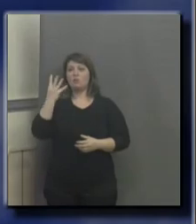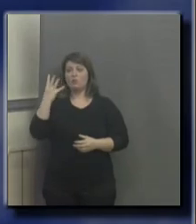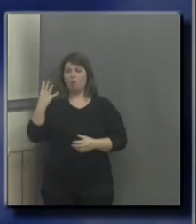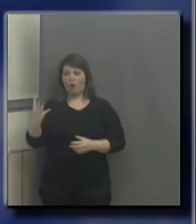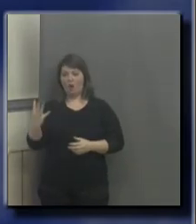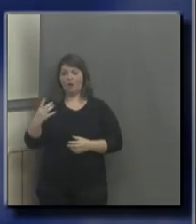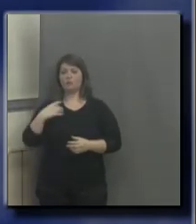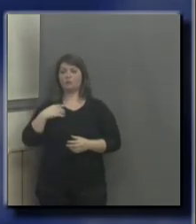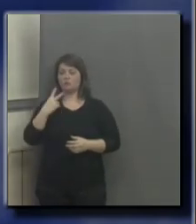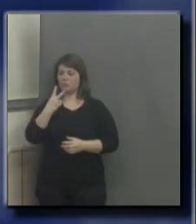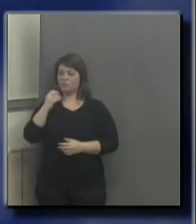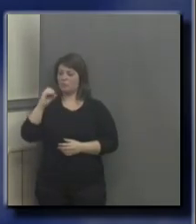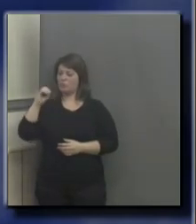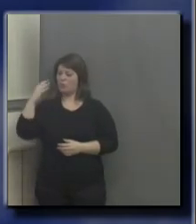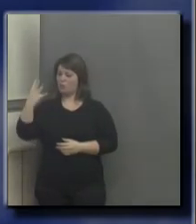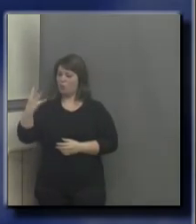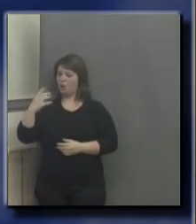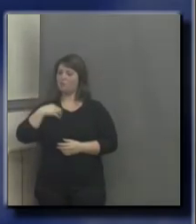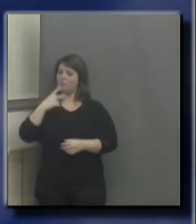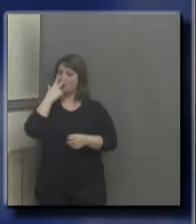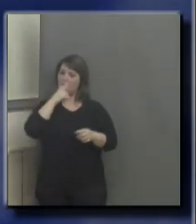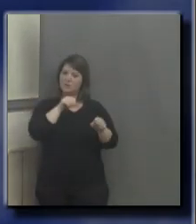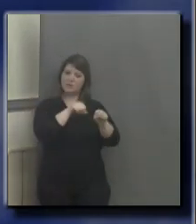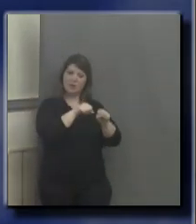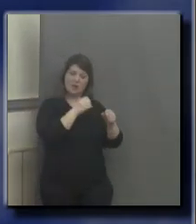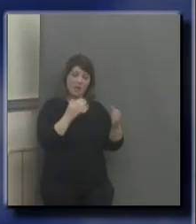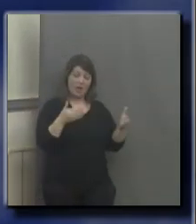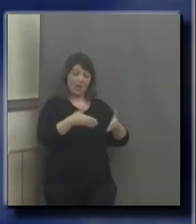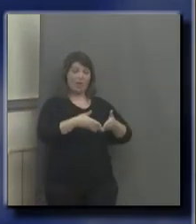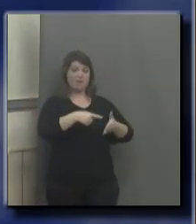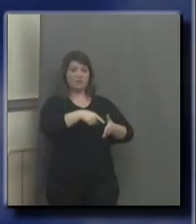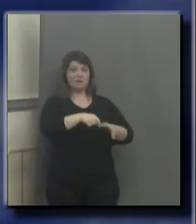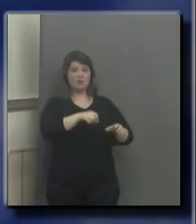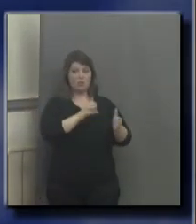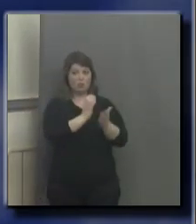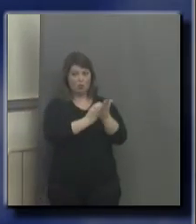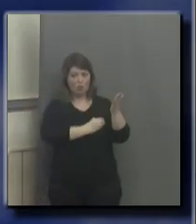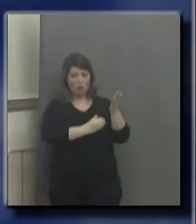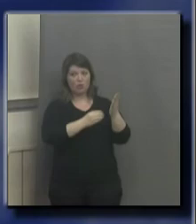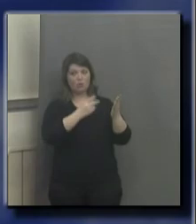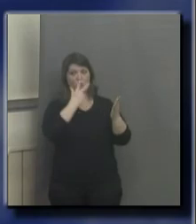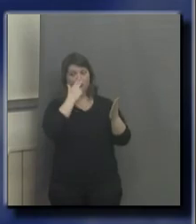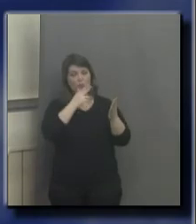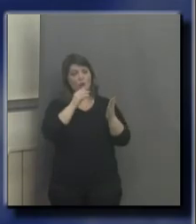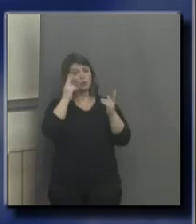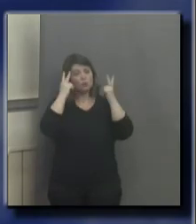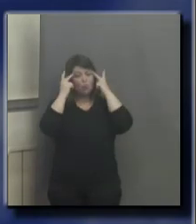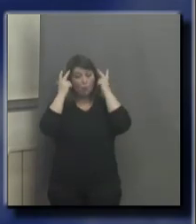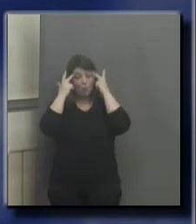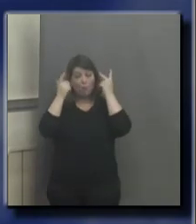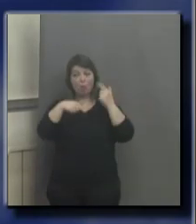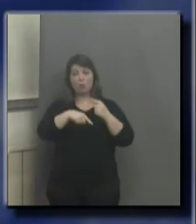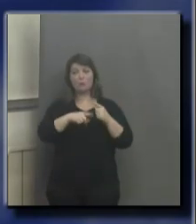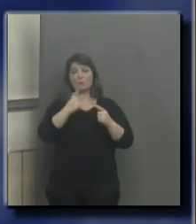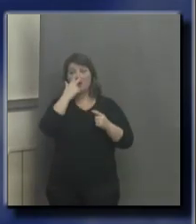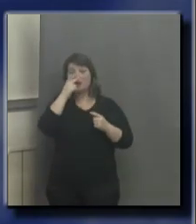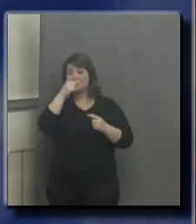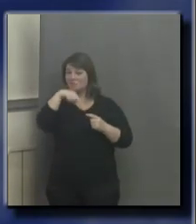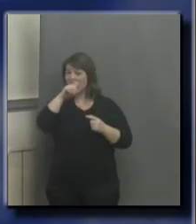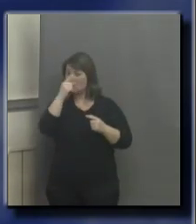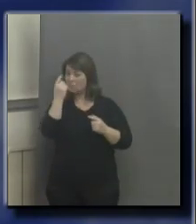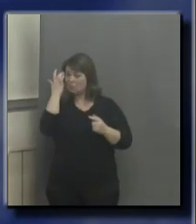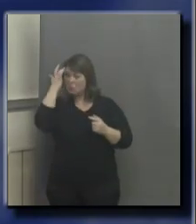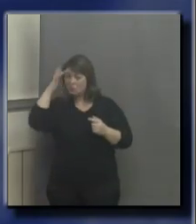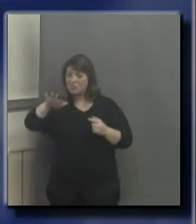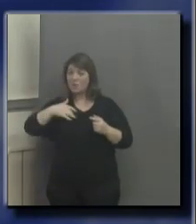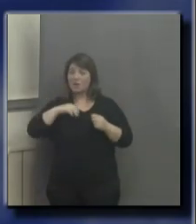formação generalista com ênfases curriculares e um núcleo comum. Eu não sei se todos nós temos clareza